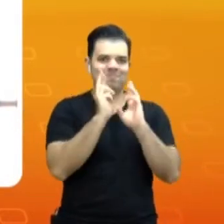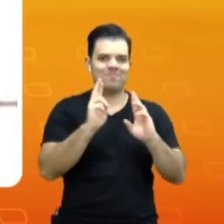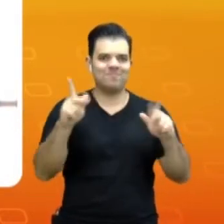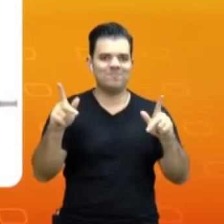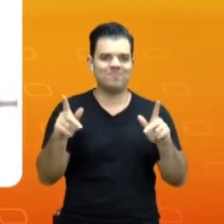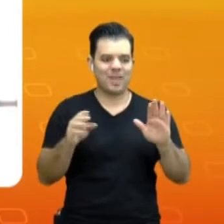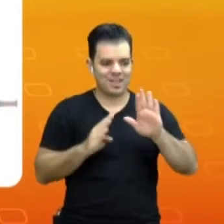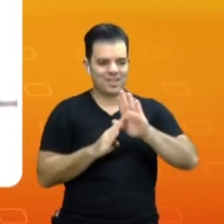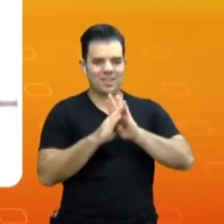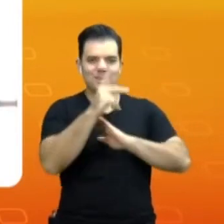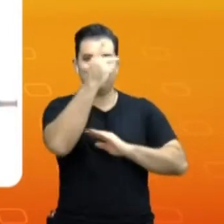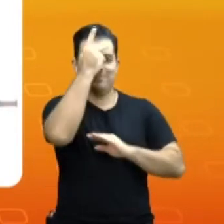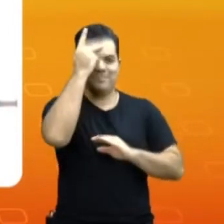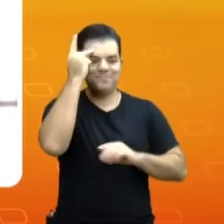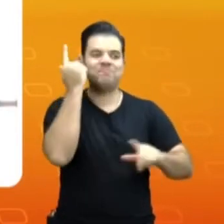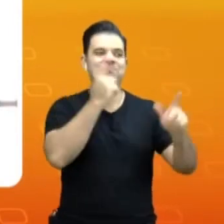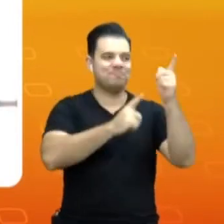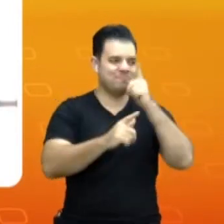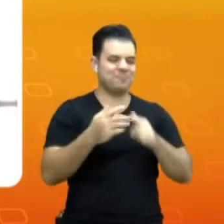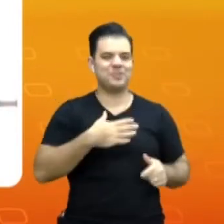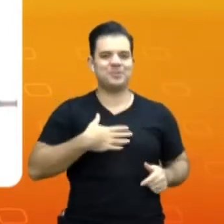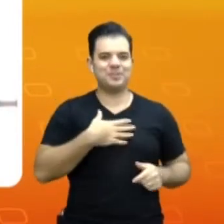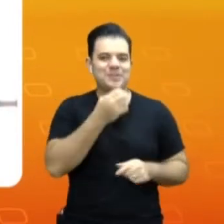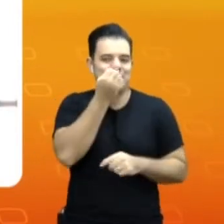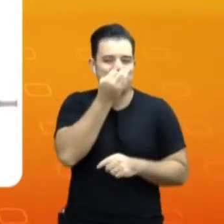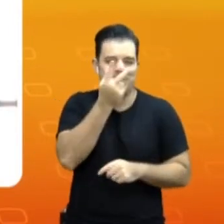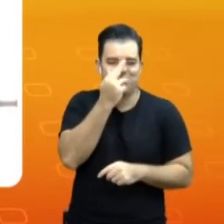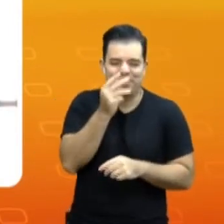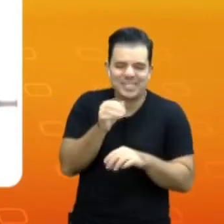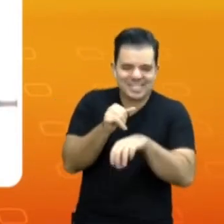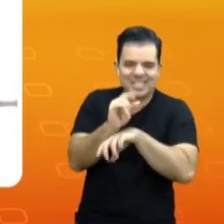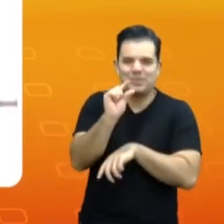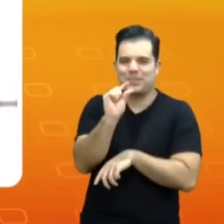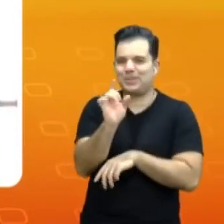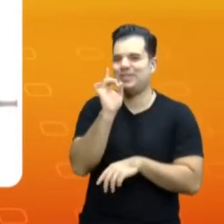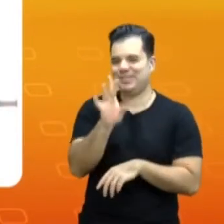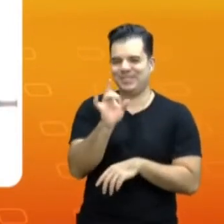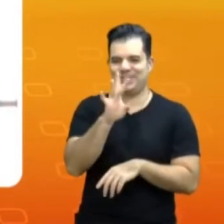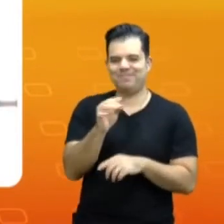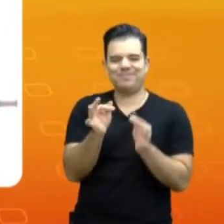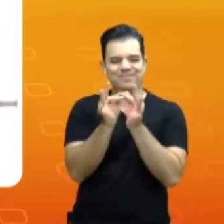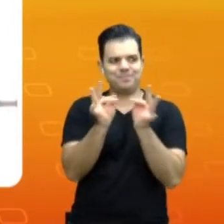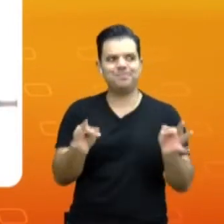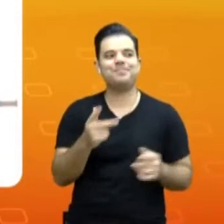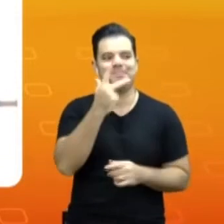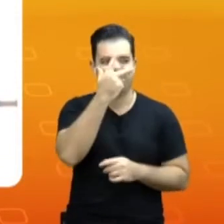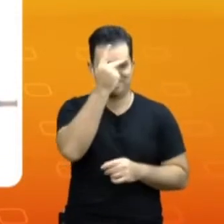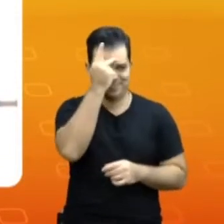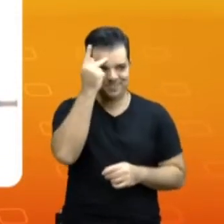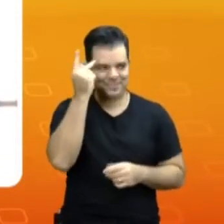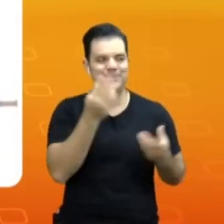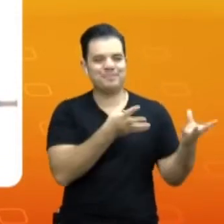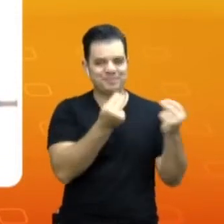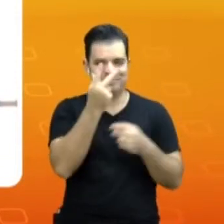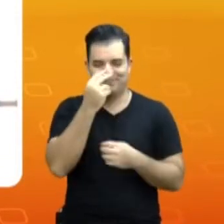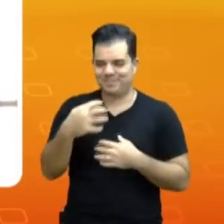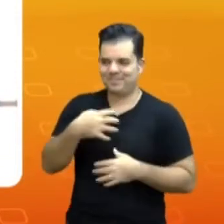baita sucesso. Que bom que a gente te enganou um pouquinho. Acho que enganou muita gente, entre aspas,